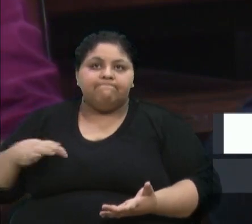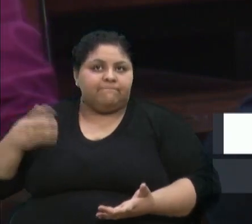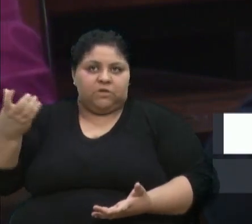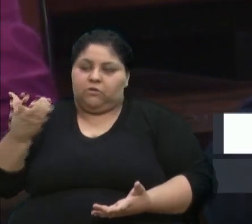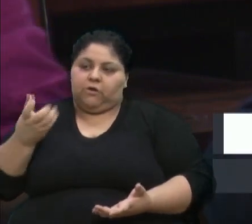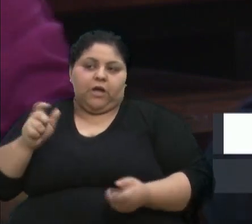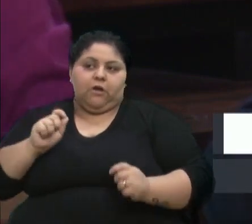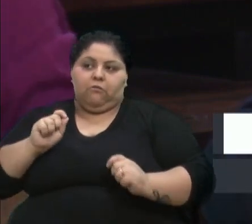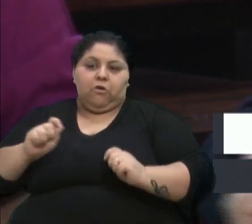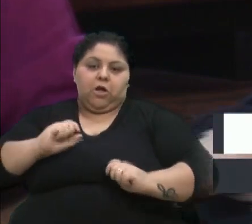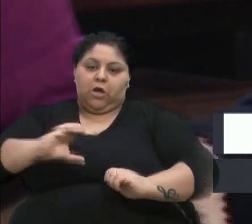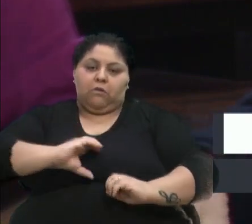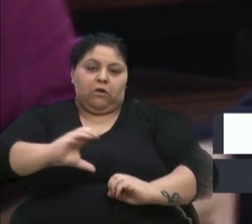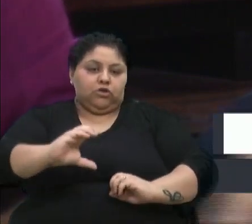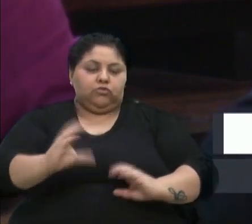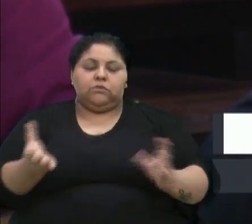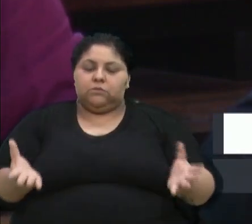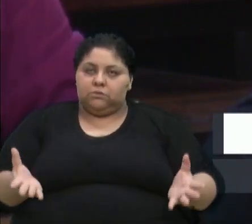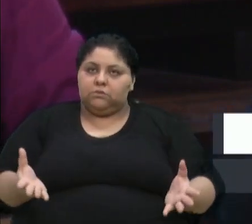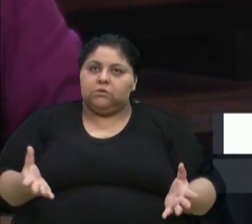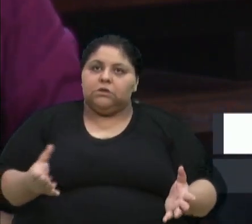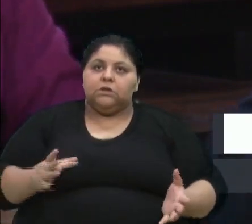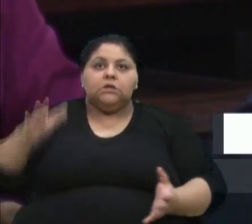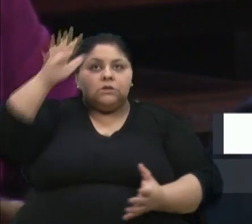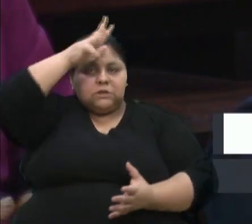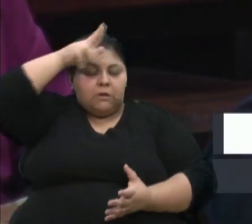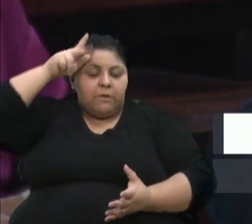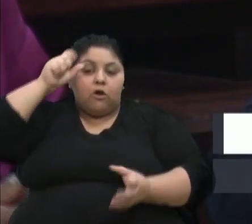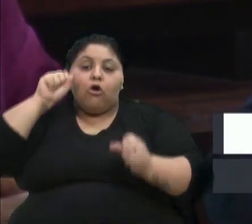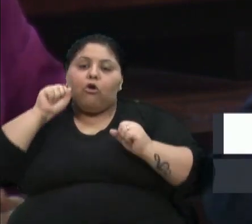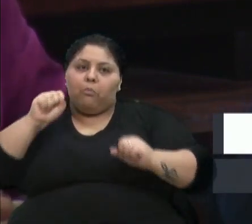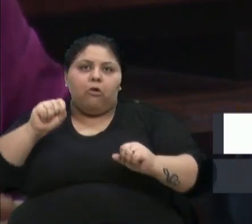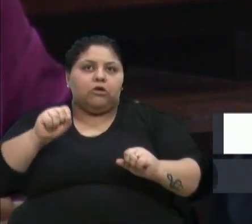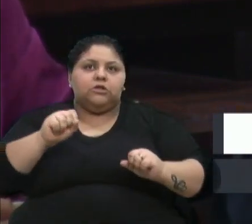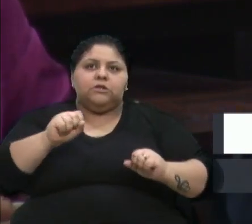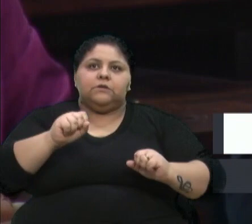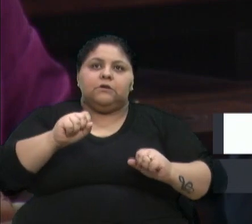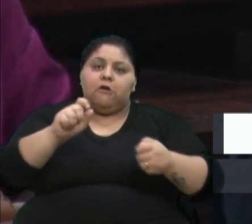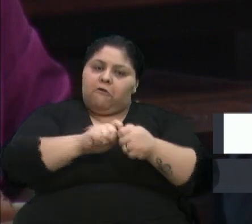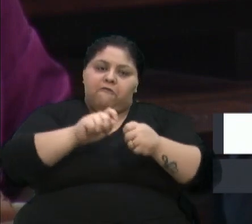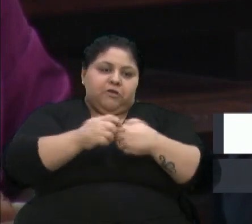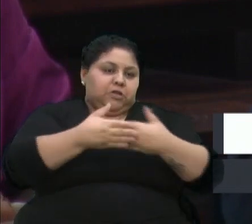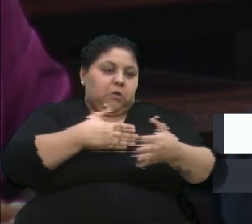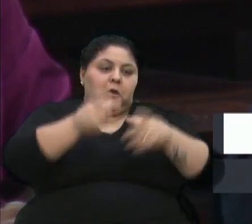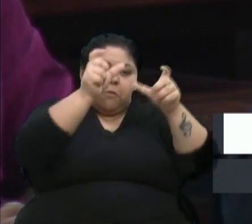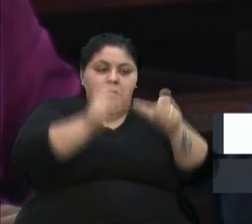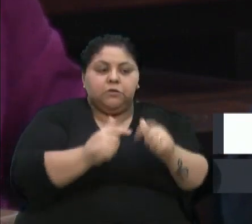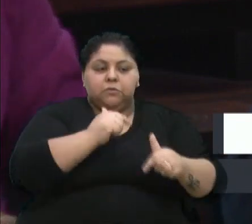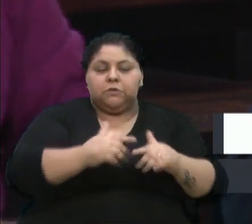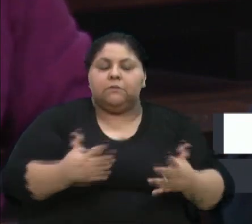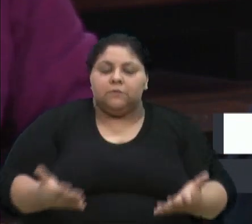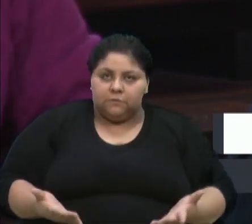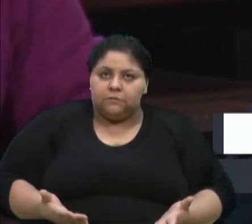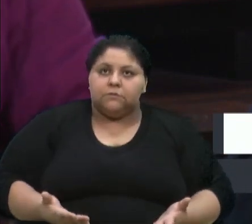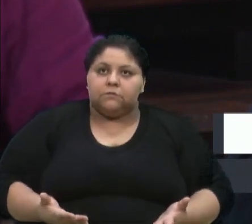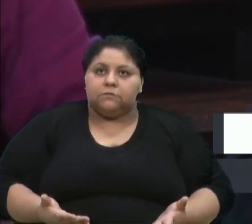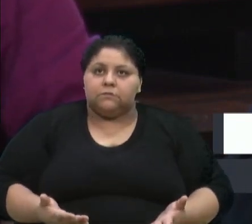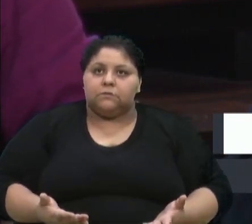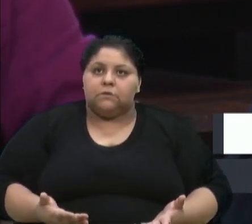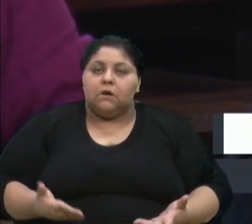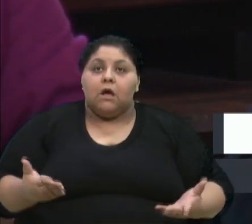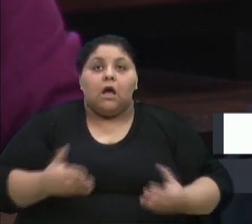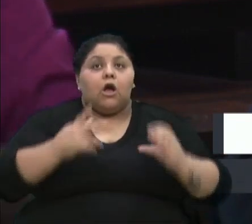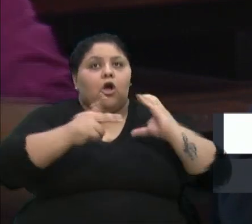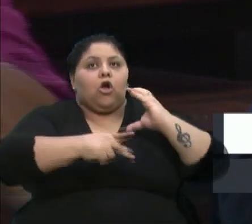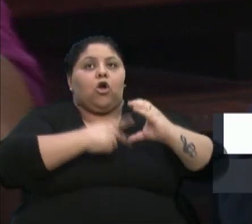quem está coordenando ou não, porque se é a prefeitura, pode designar qualquer um. Agora, a Câmara vai aos